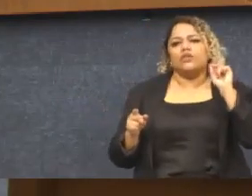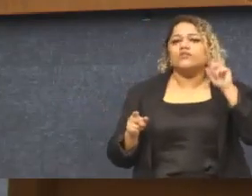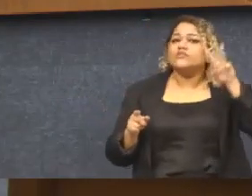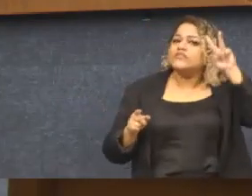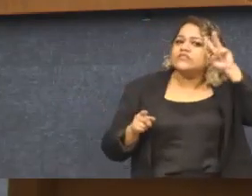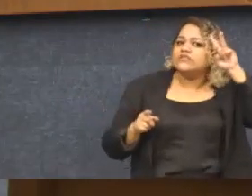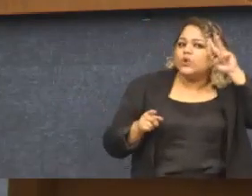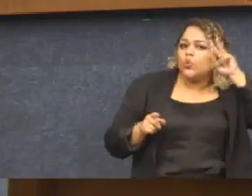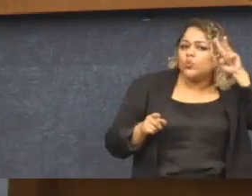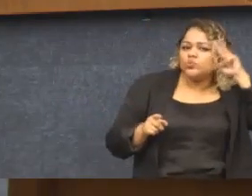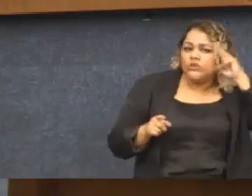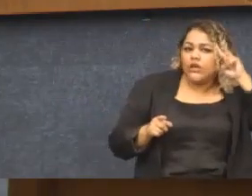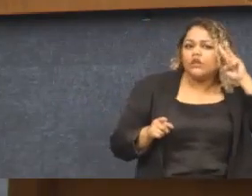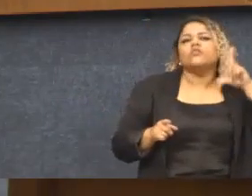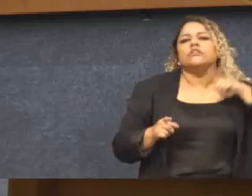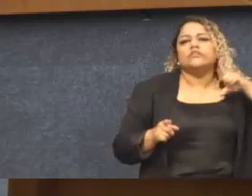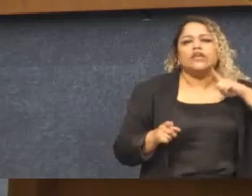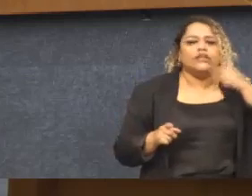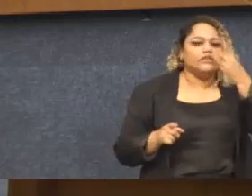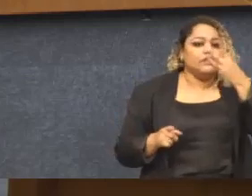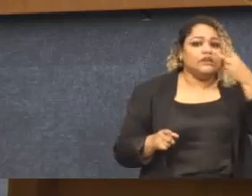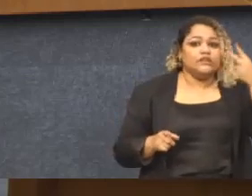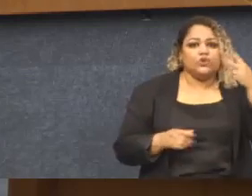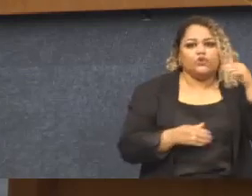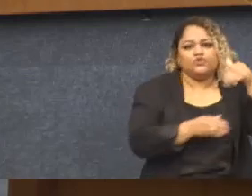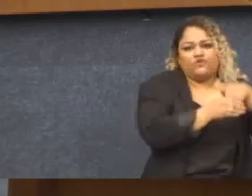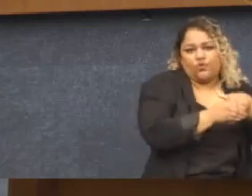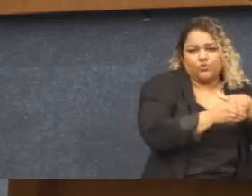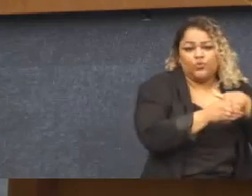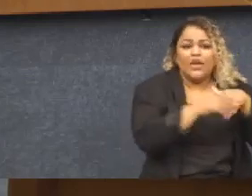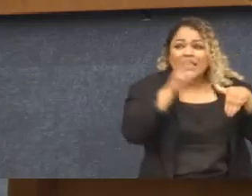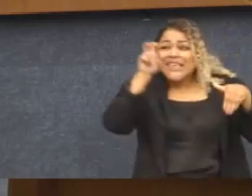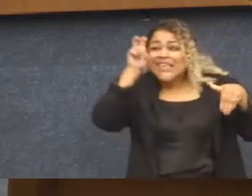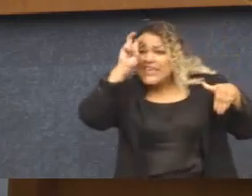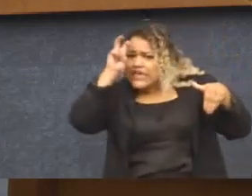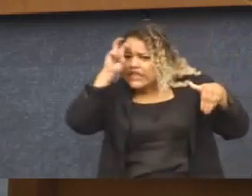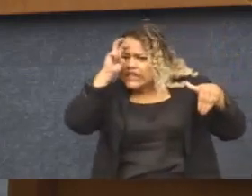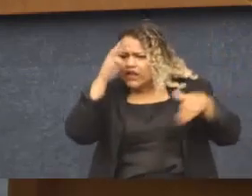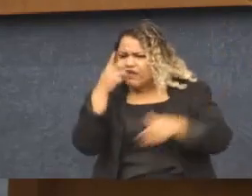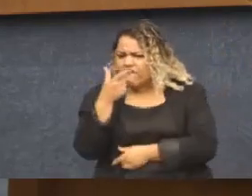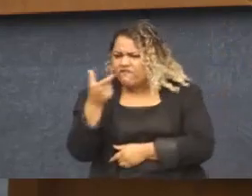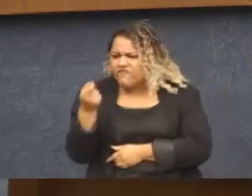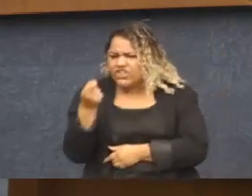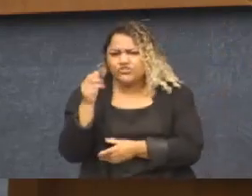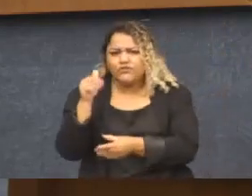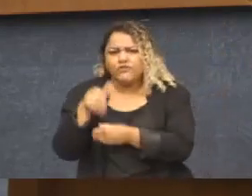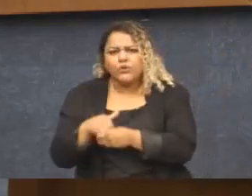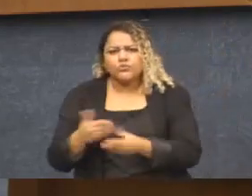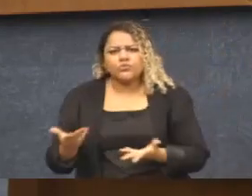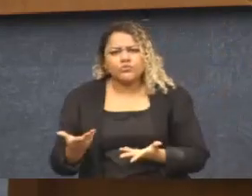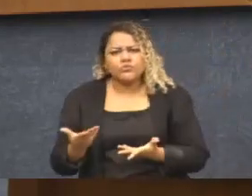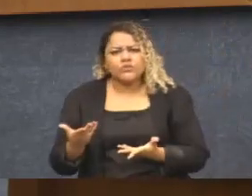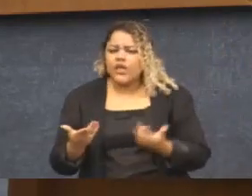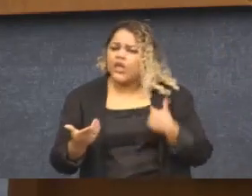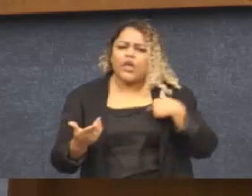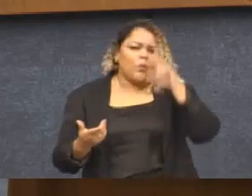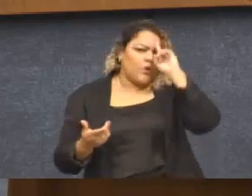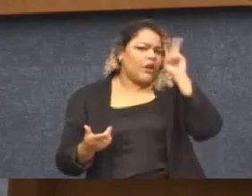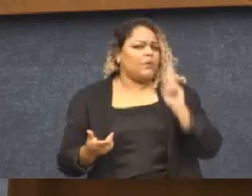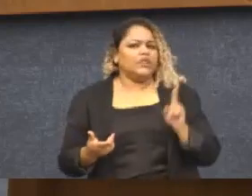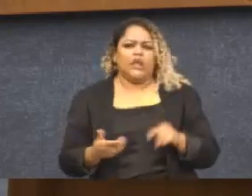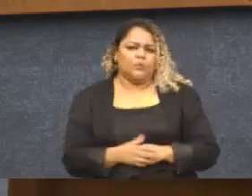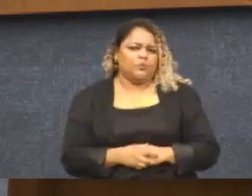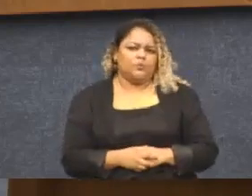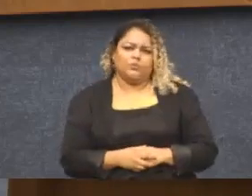segunda-feira termos 32 votos e na quinta-feira termos 20. O que eu não